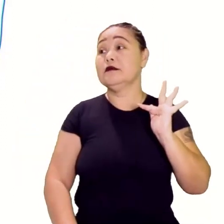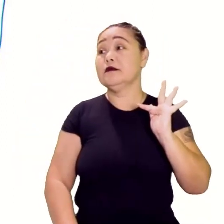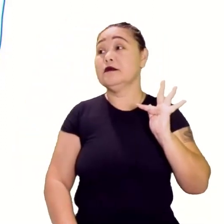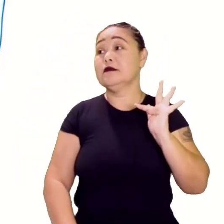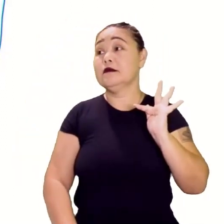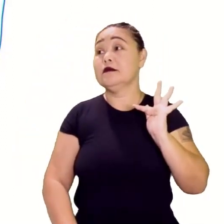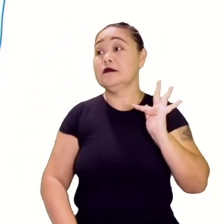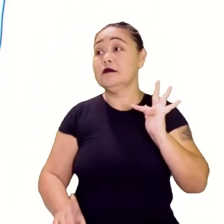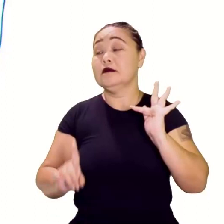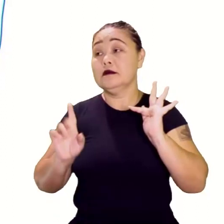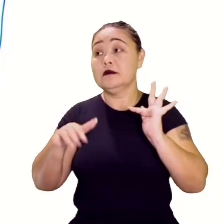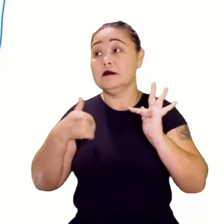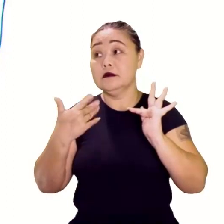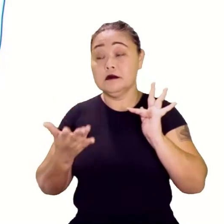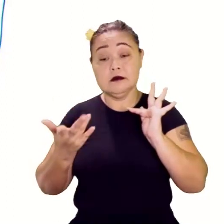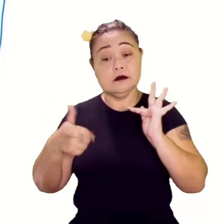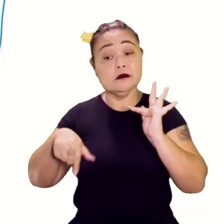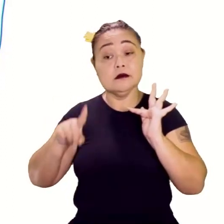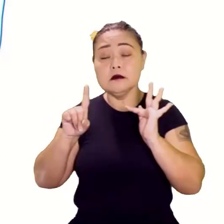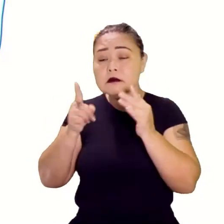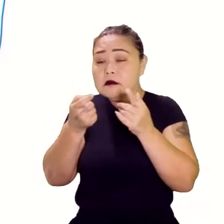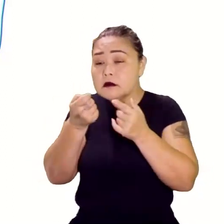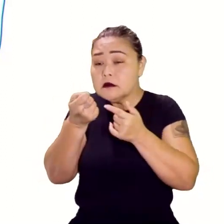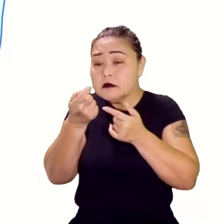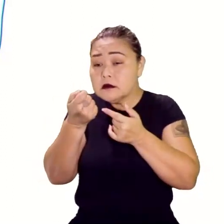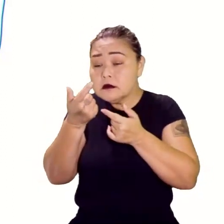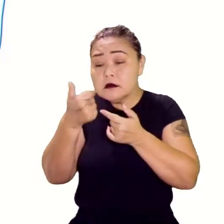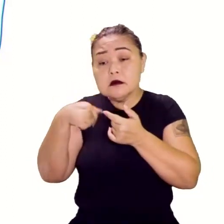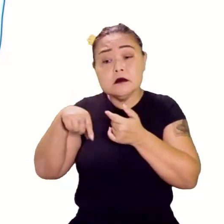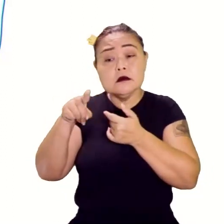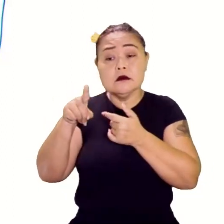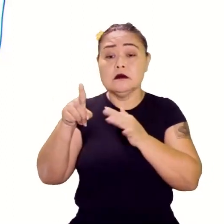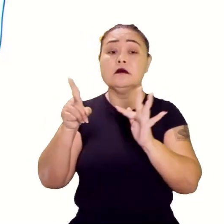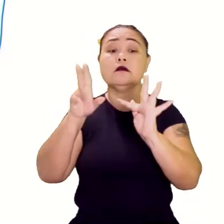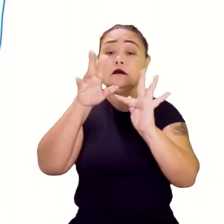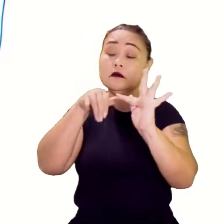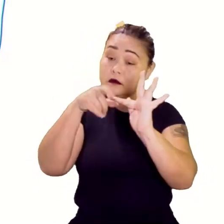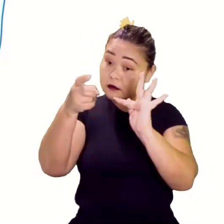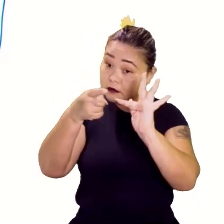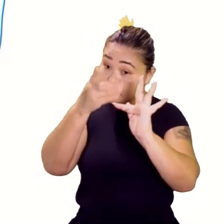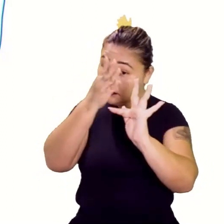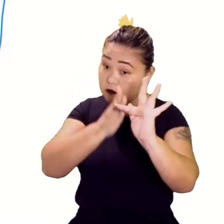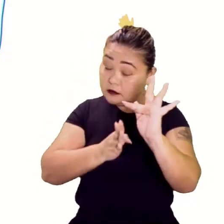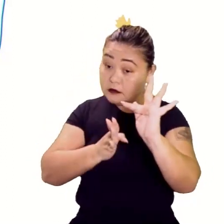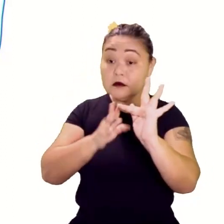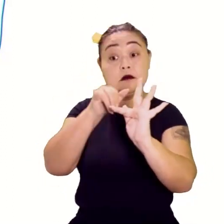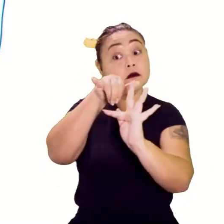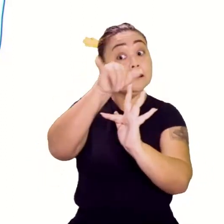E não toca nunca, nem por um beicinho de pulga, o eixo y.